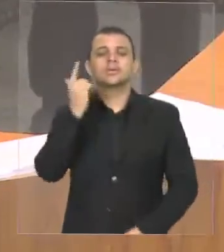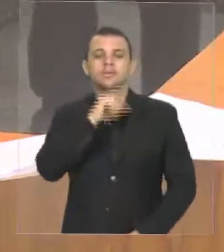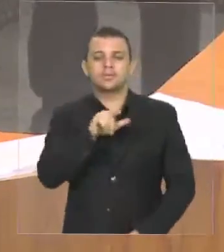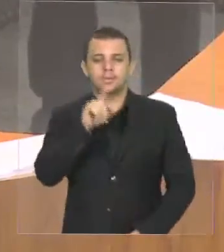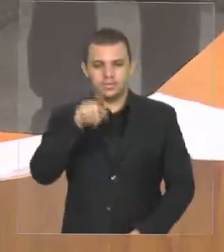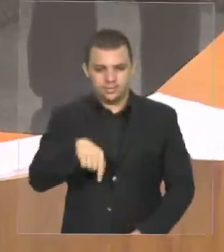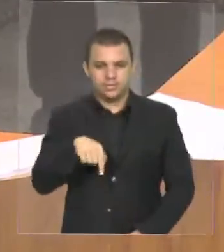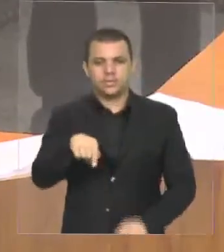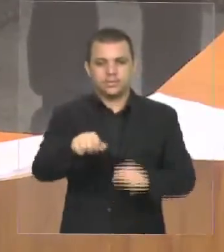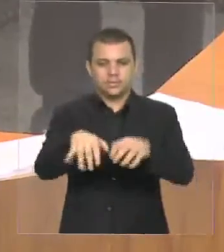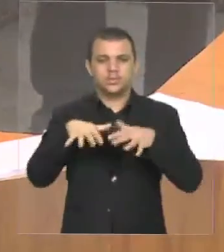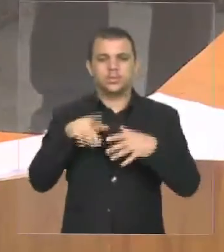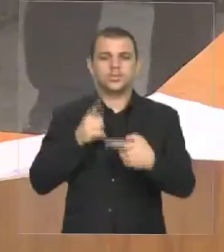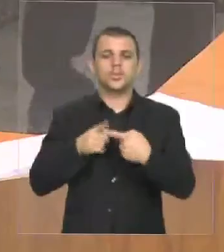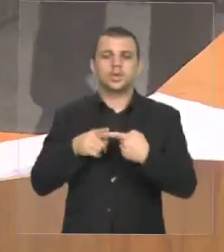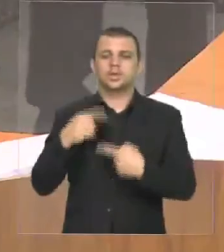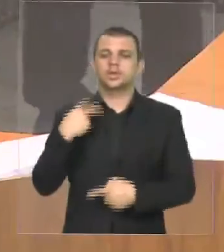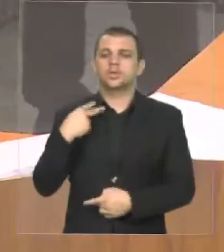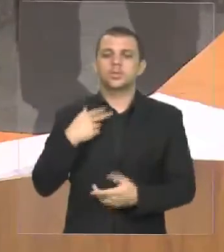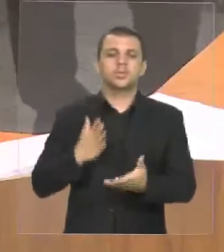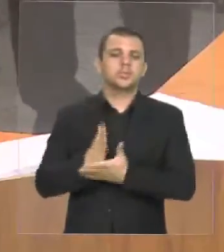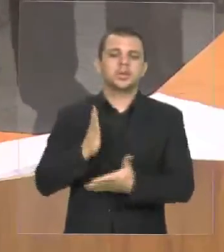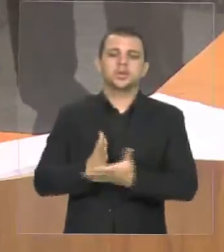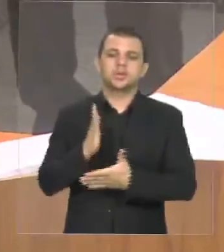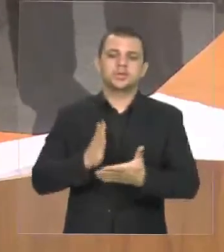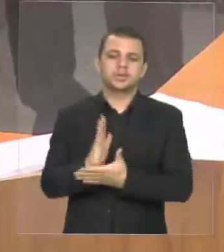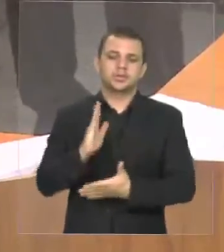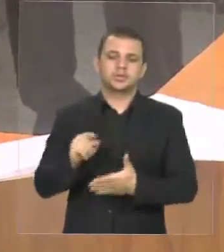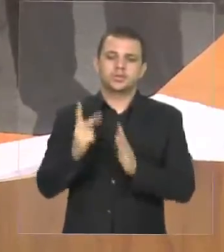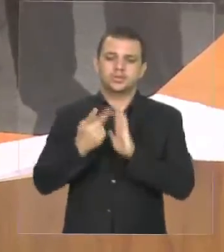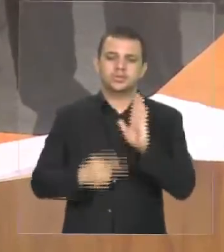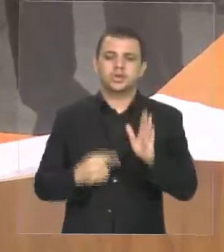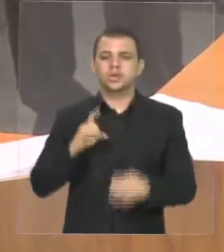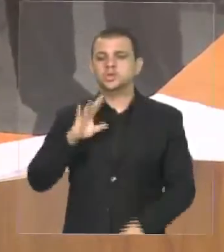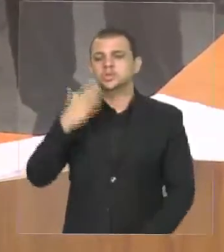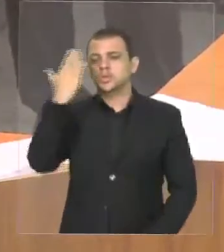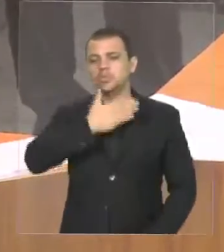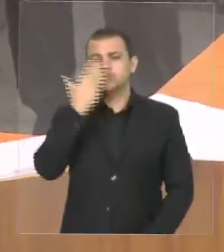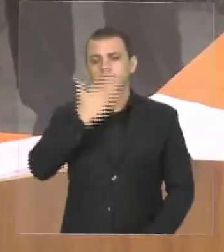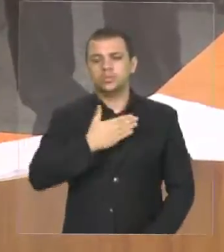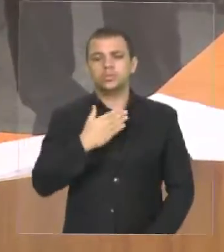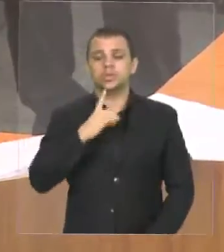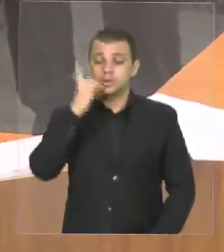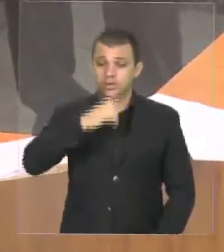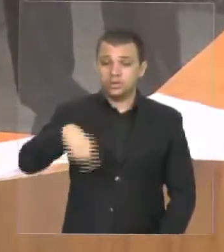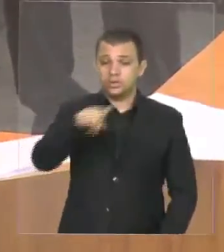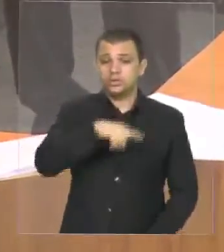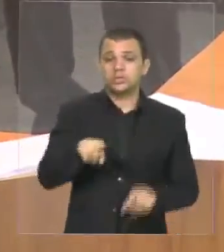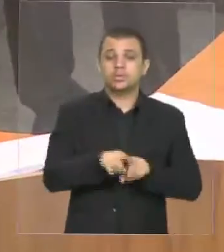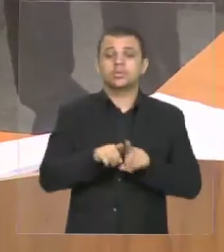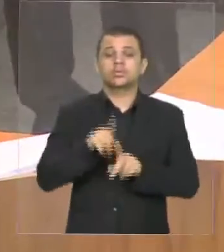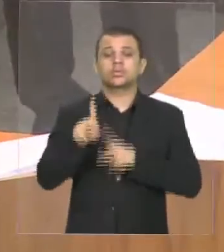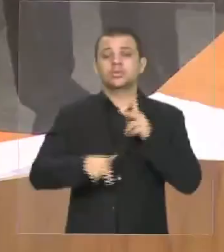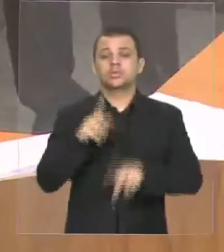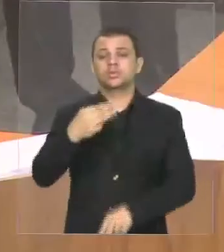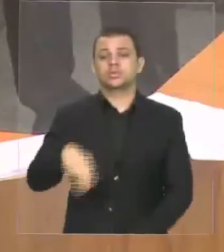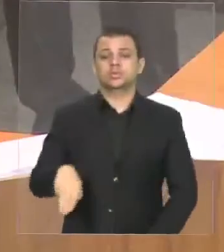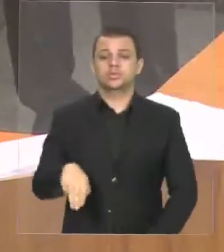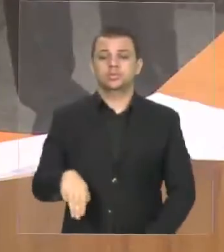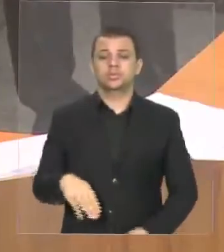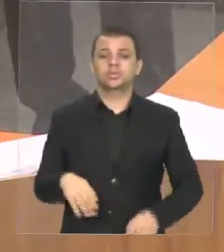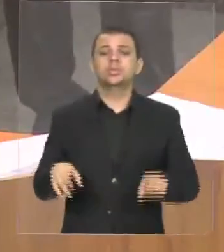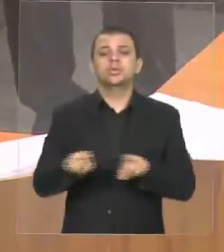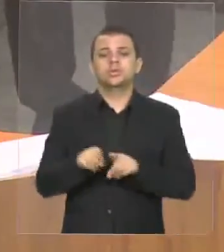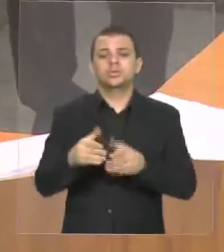pode aprovar um projeto às cegas, e os deputados e o povo do Maranhão. Portanto, eu peço até pelo tempo que